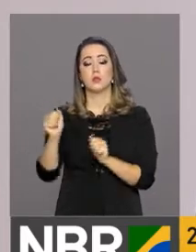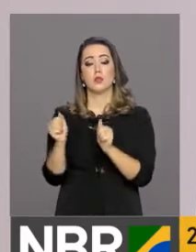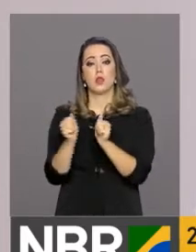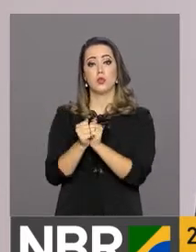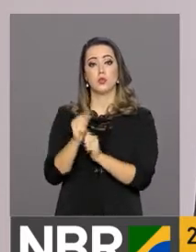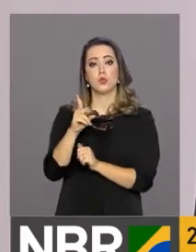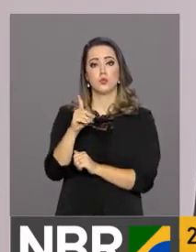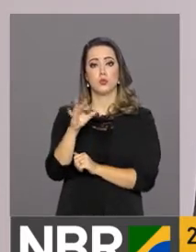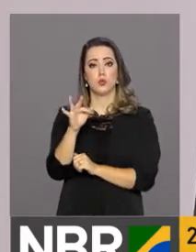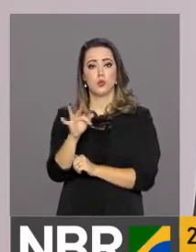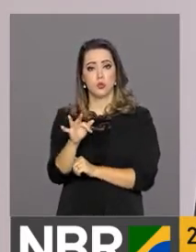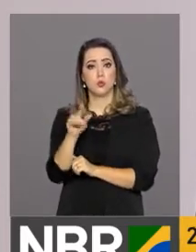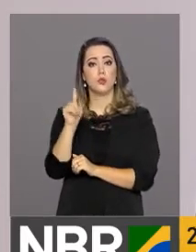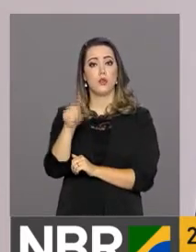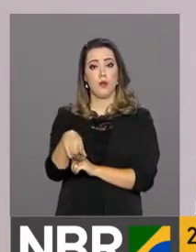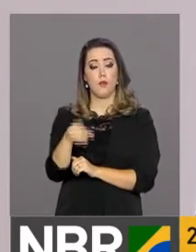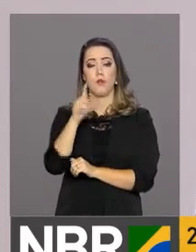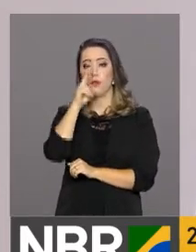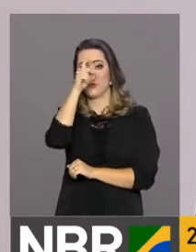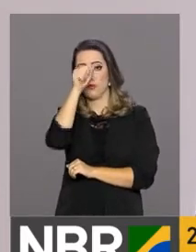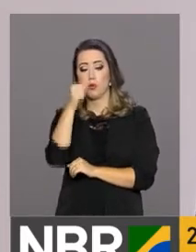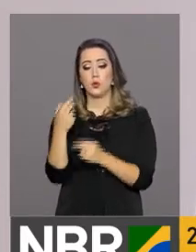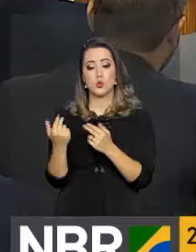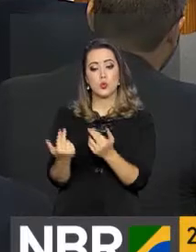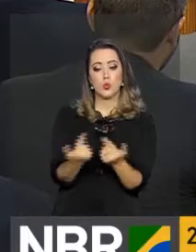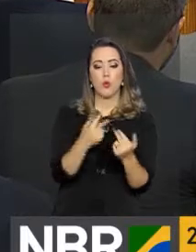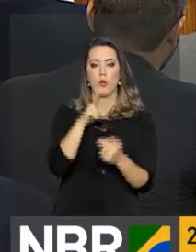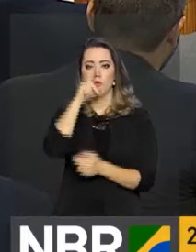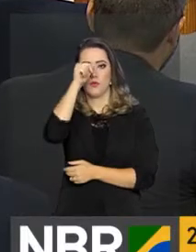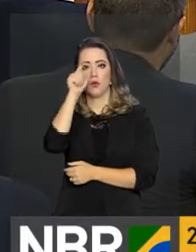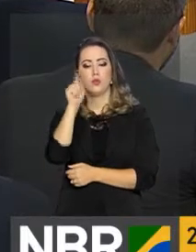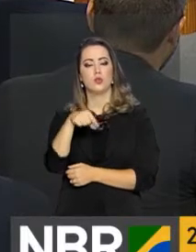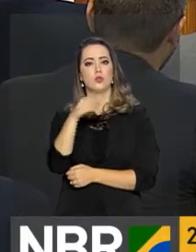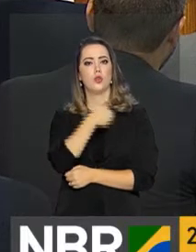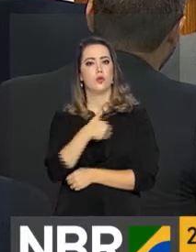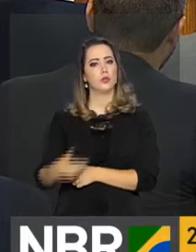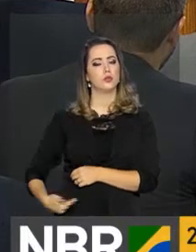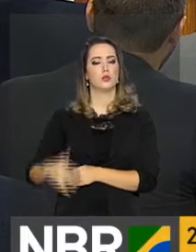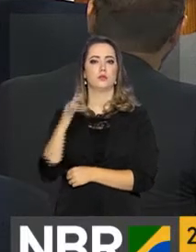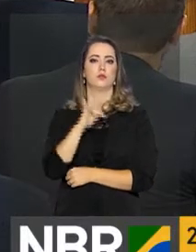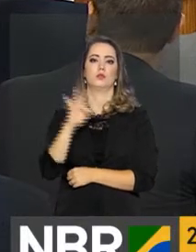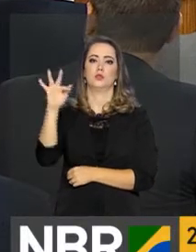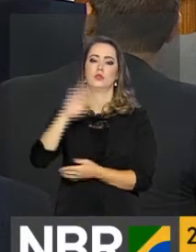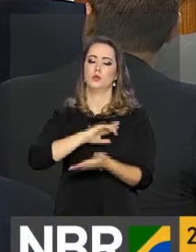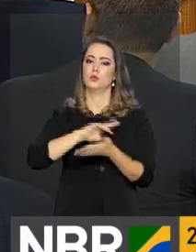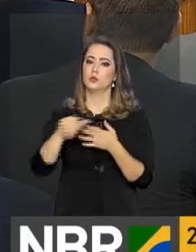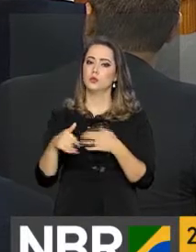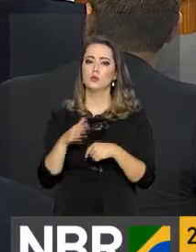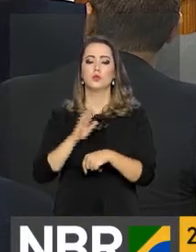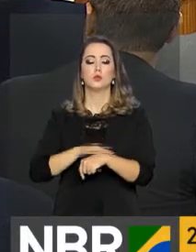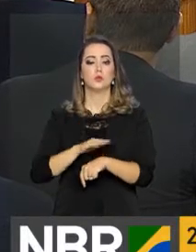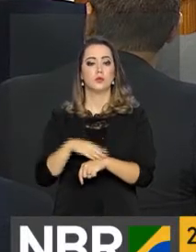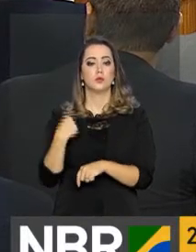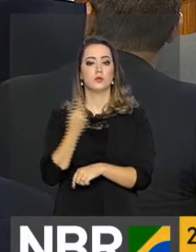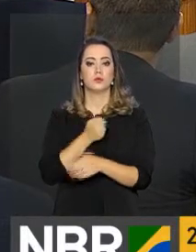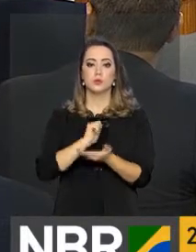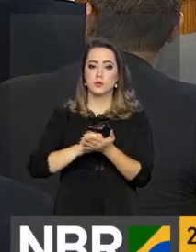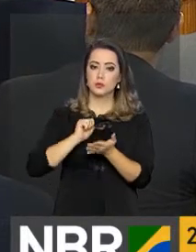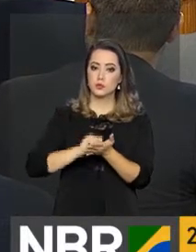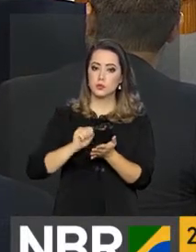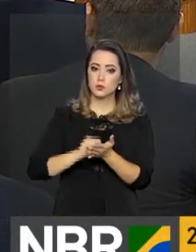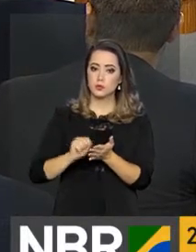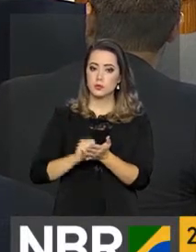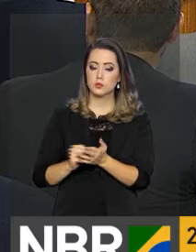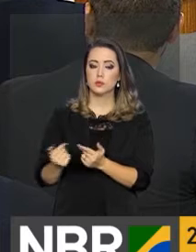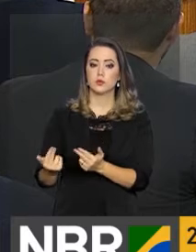forte igualmente ser a união e não foram poucos instantes em que nós assinamos atos desta